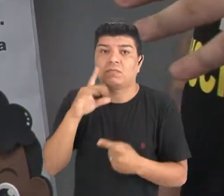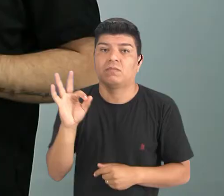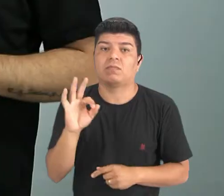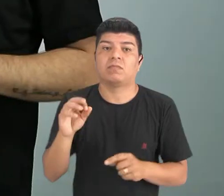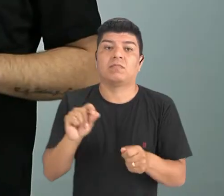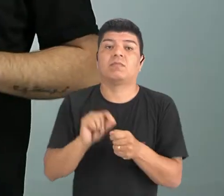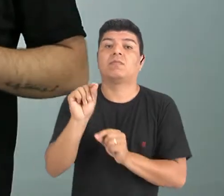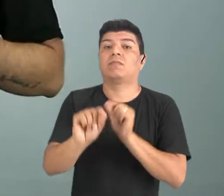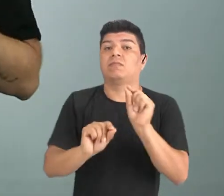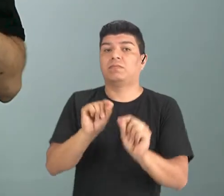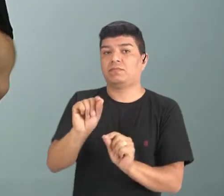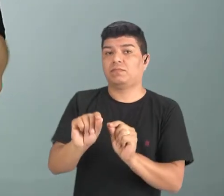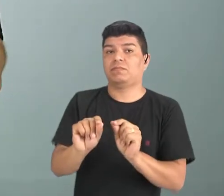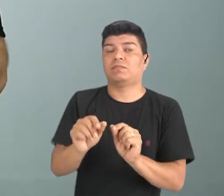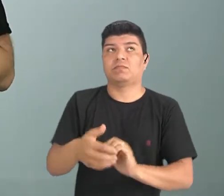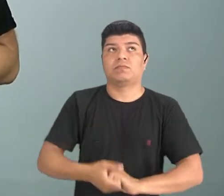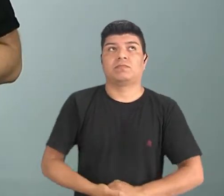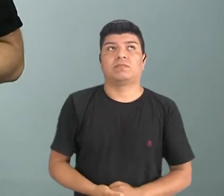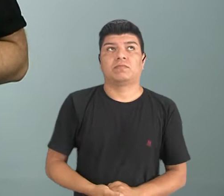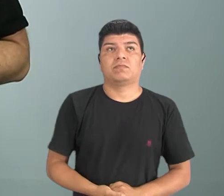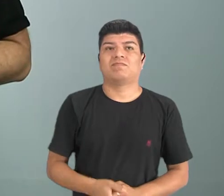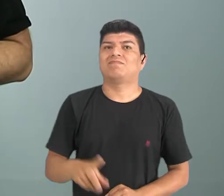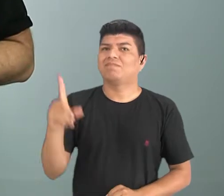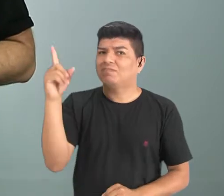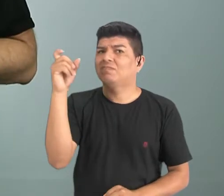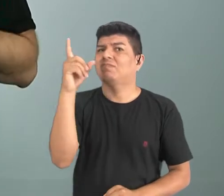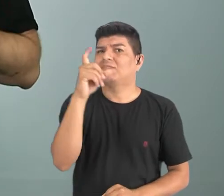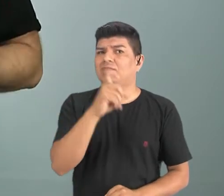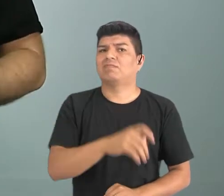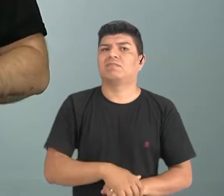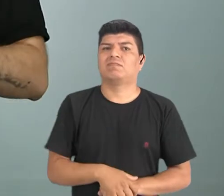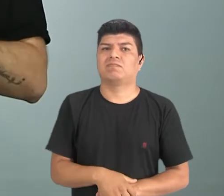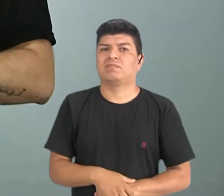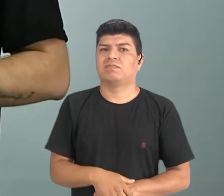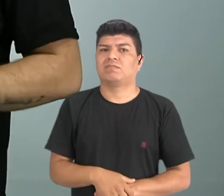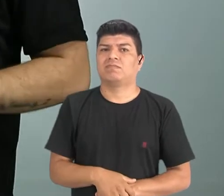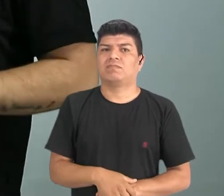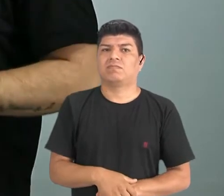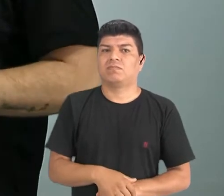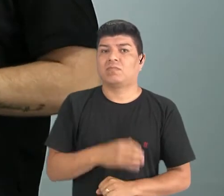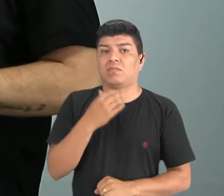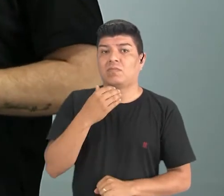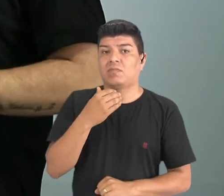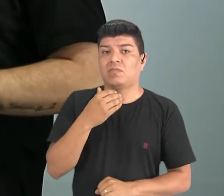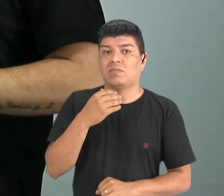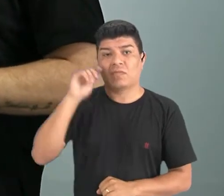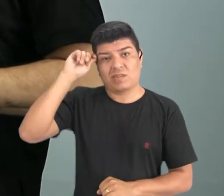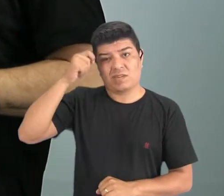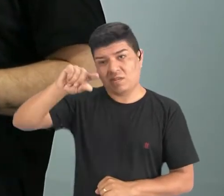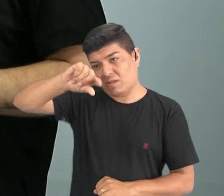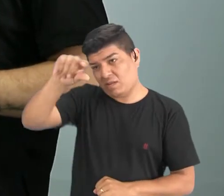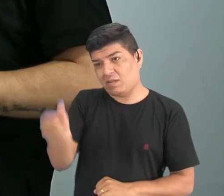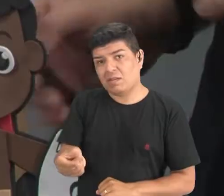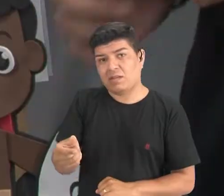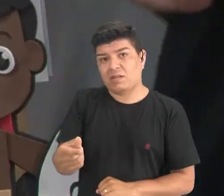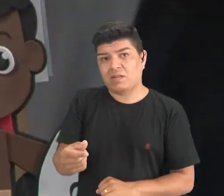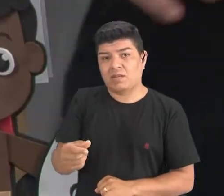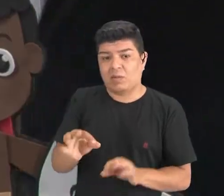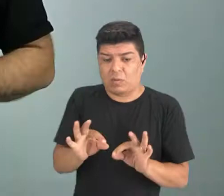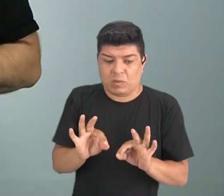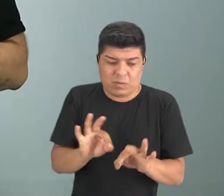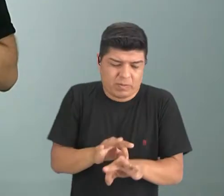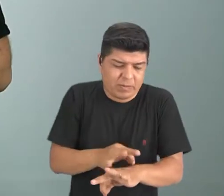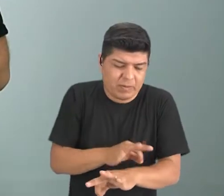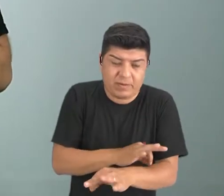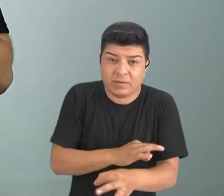ele fez? Que foi cruel. Colocou o negrinho do pastoreio, ó, em um